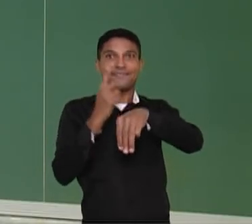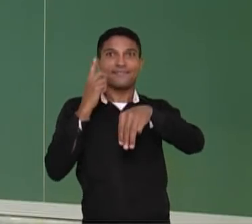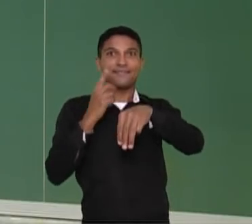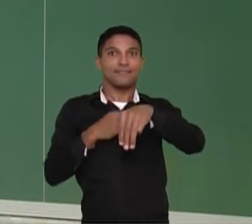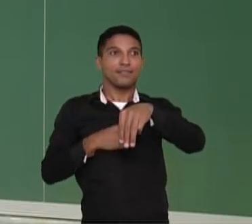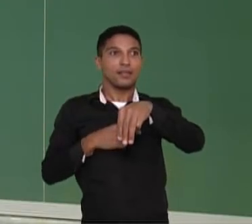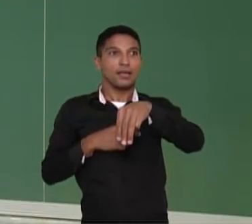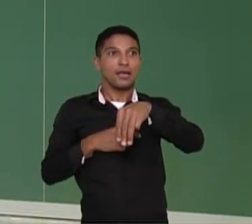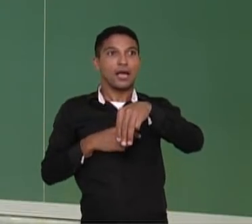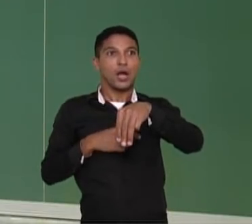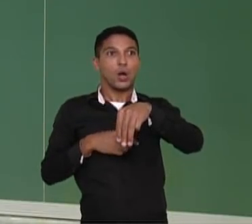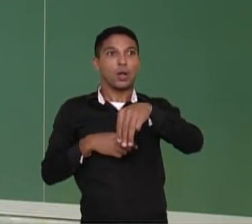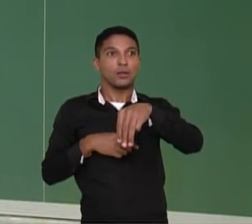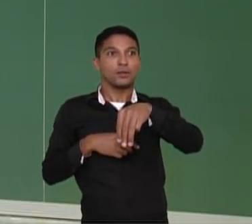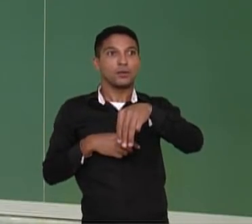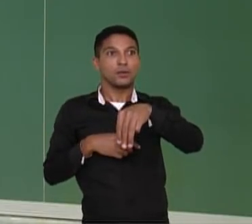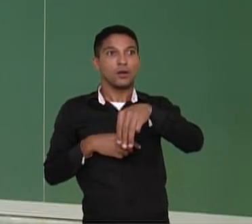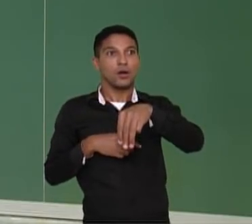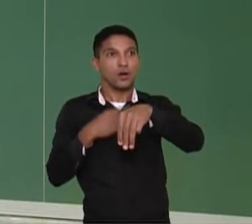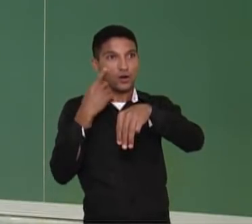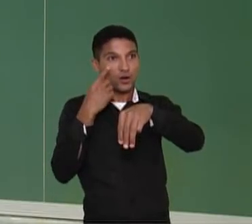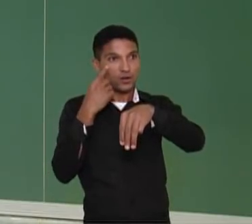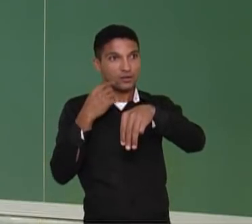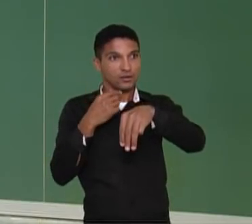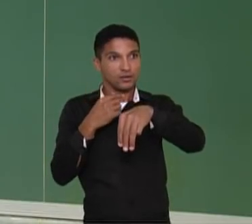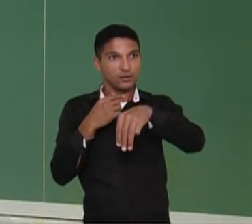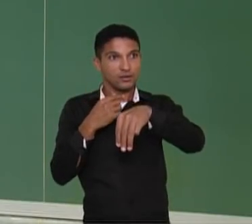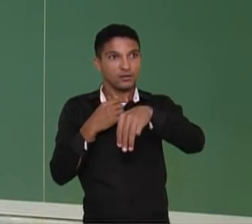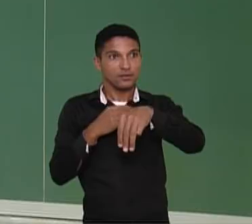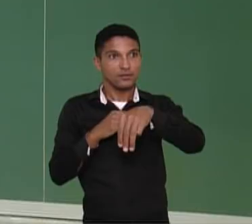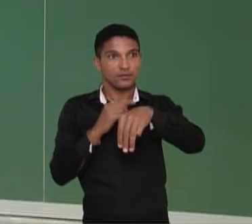tiro mais 3. Só que não tem.